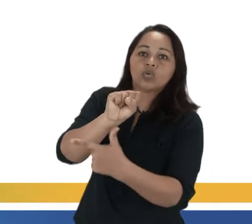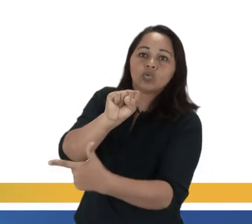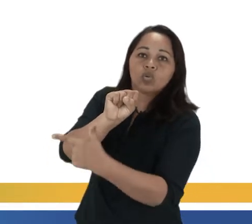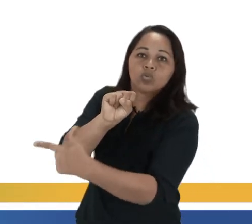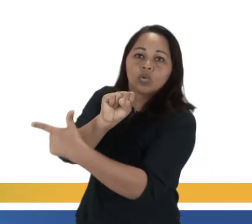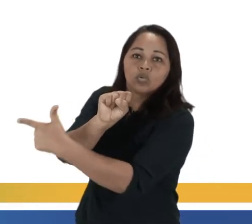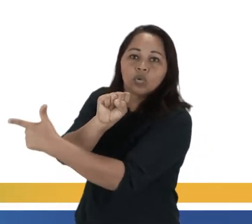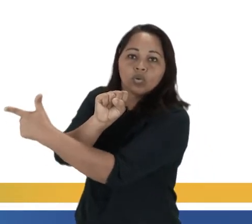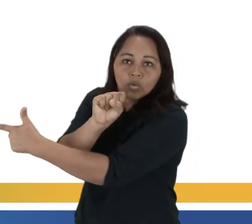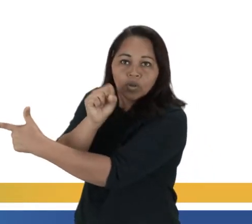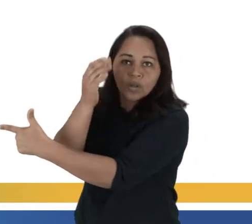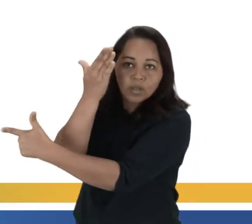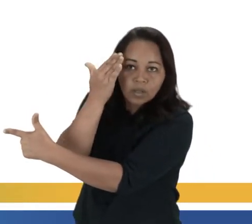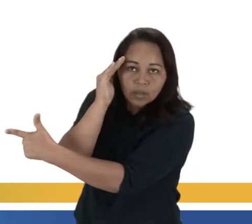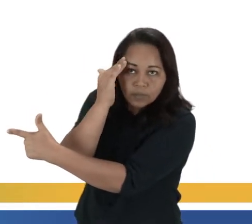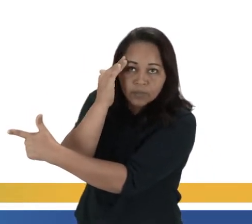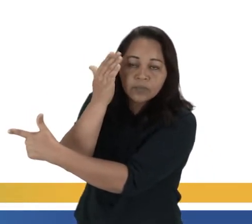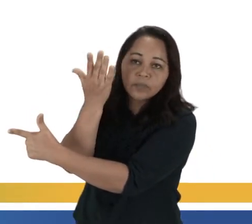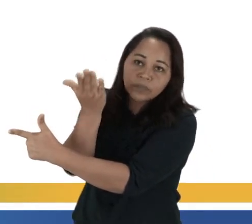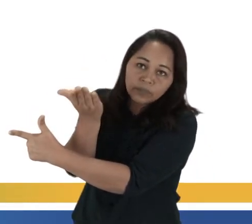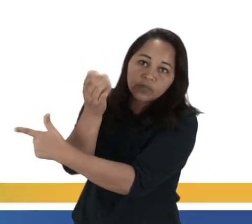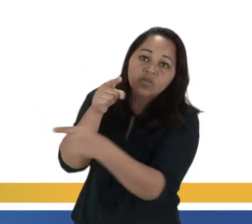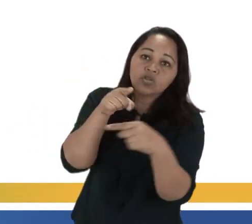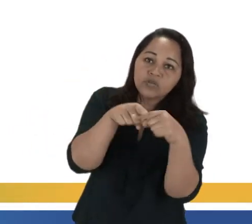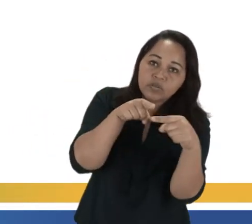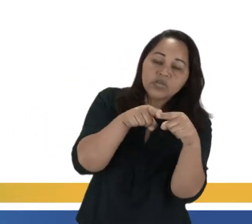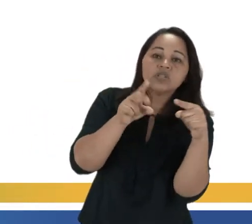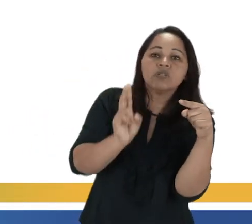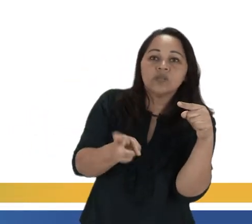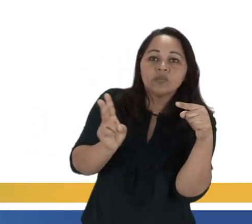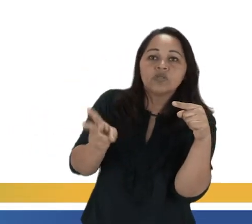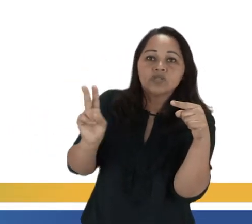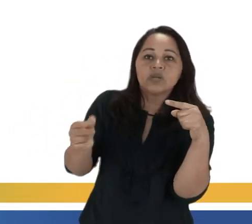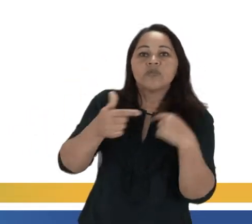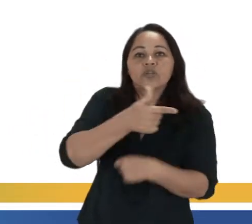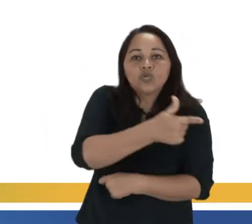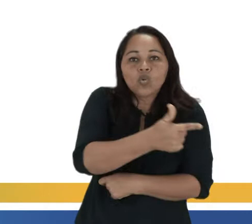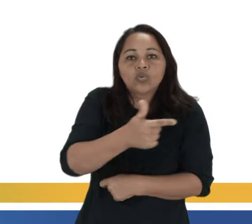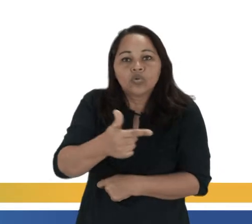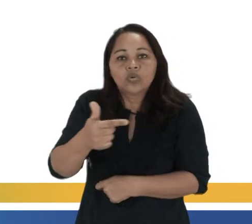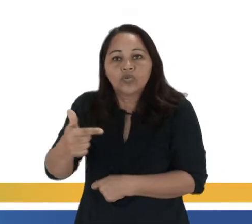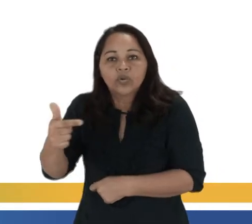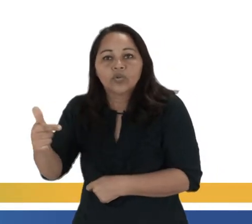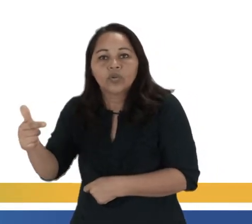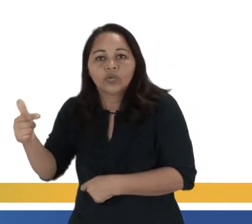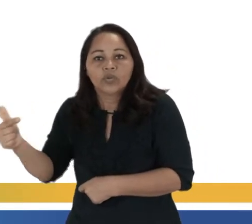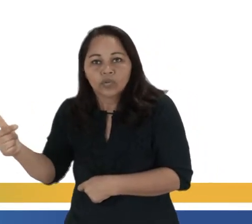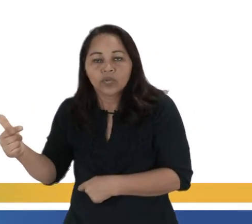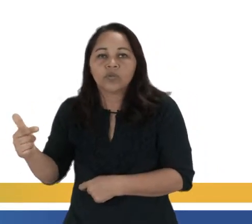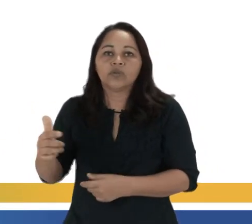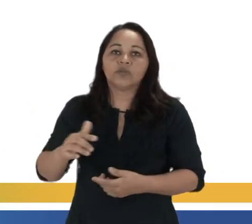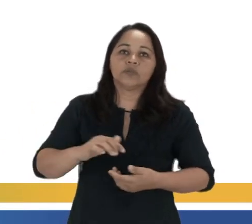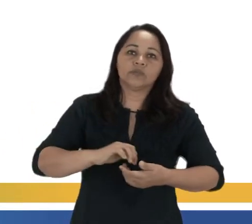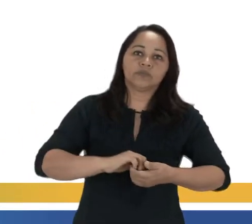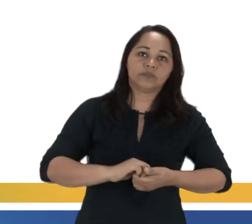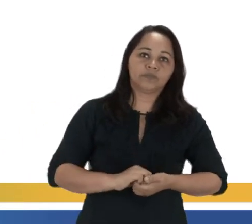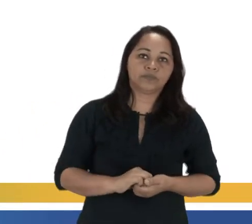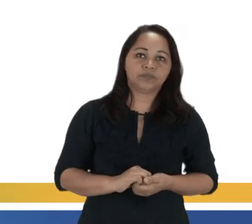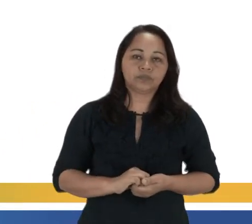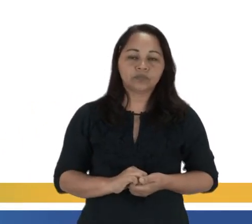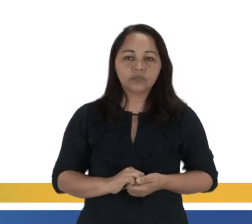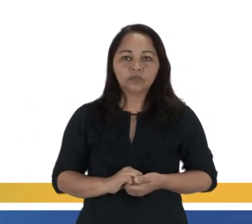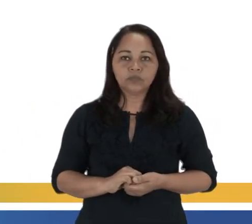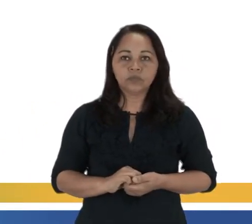termo que nós pegarmos aí dessa sequência, nós vamos obter como resultado o número 2, ou seja, é